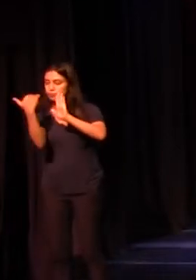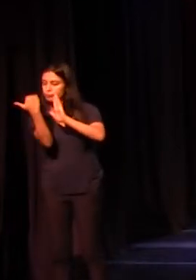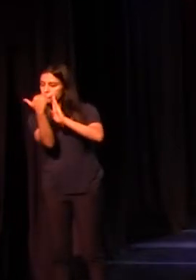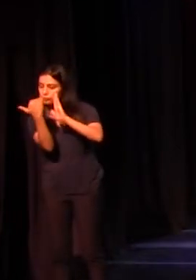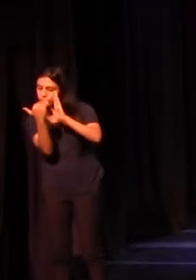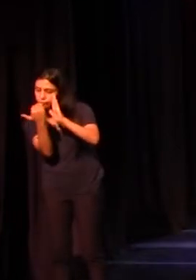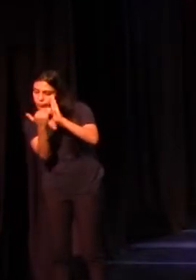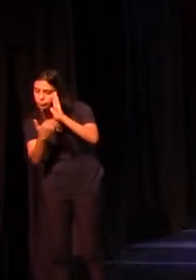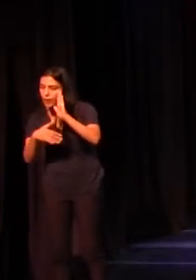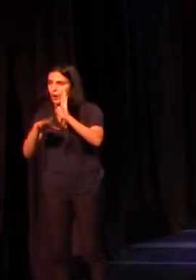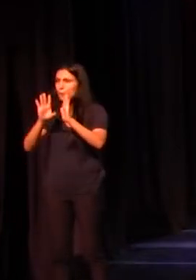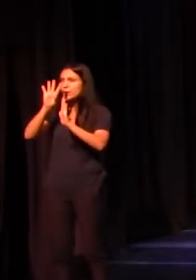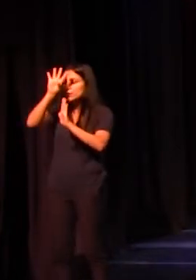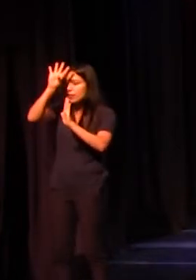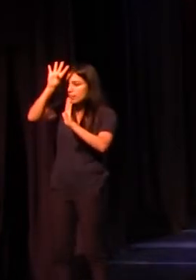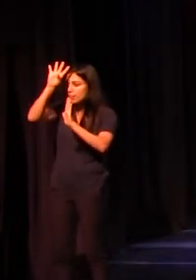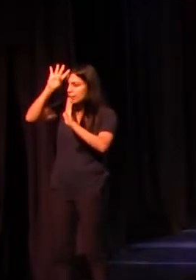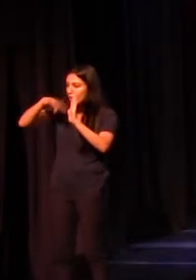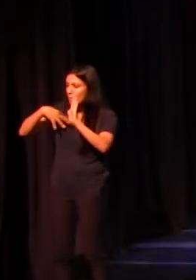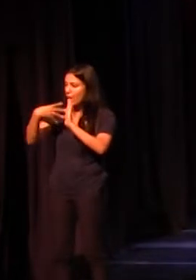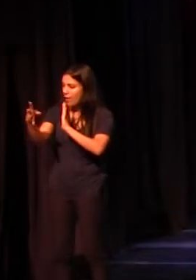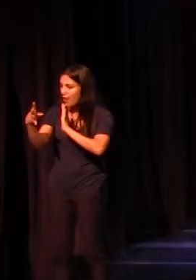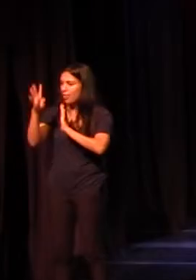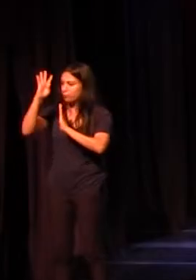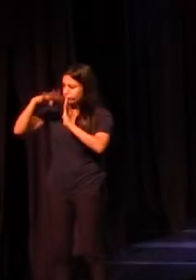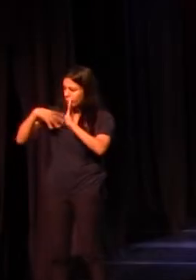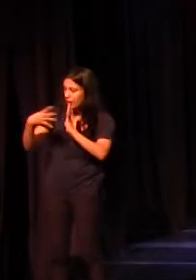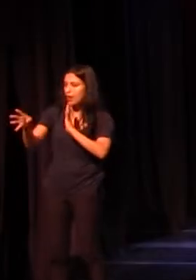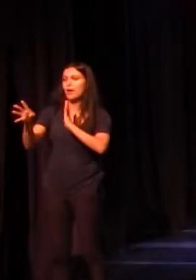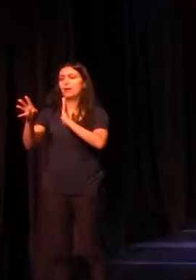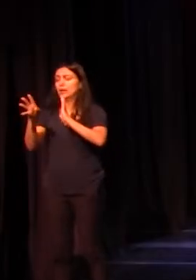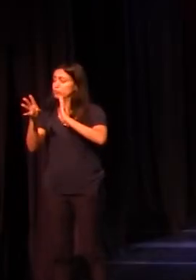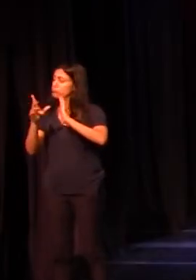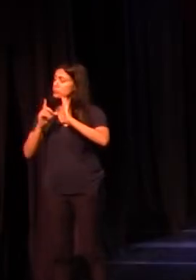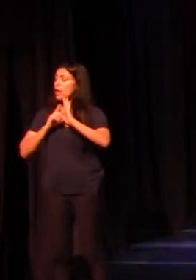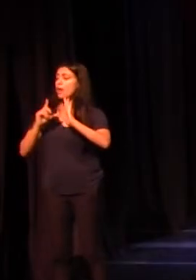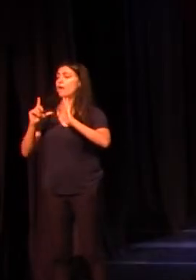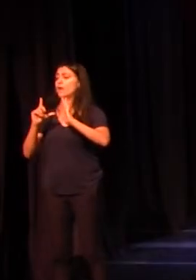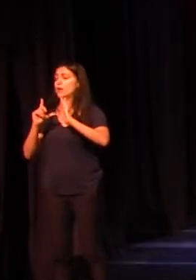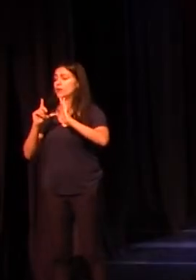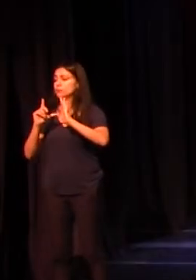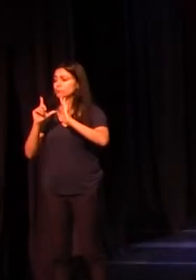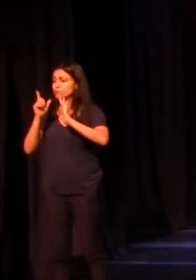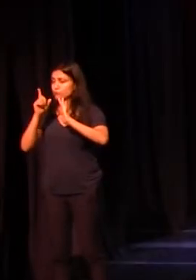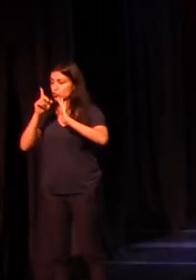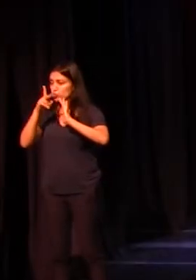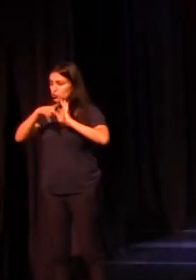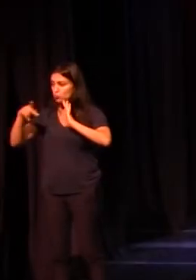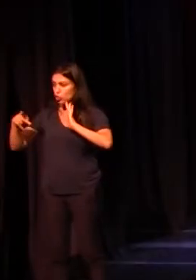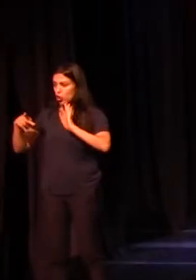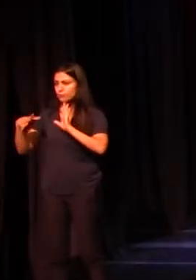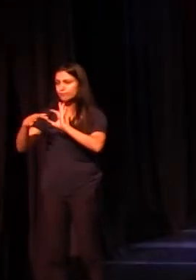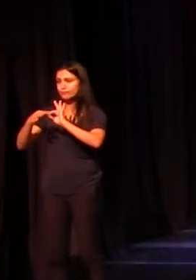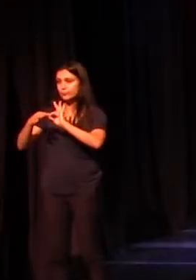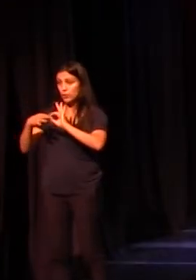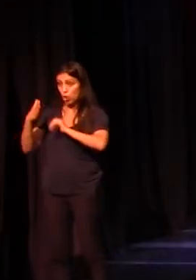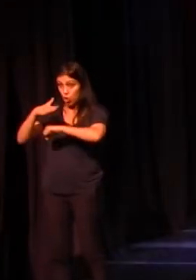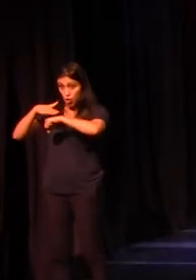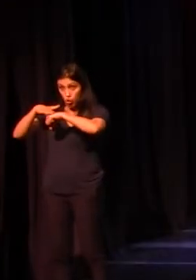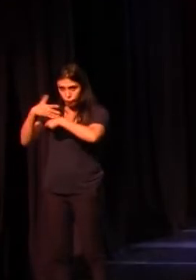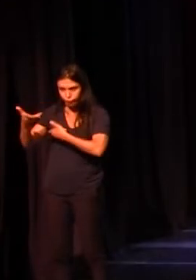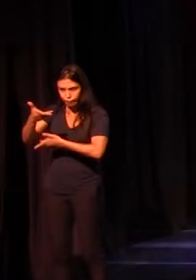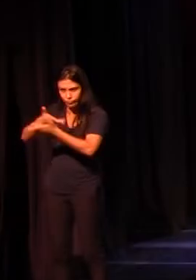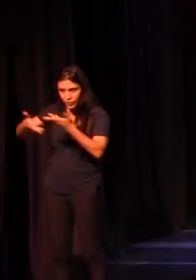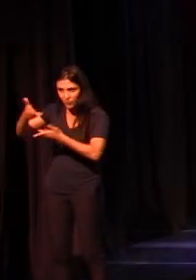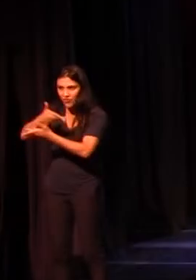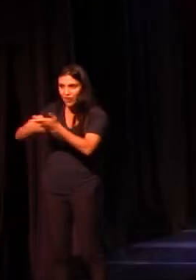a gente coloca, e a formação também vai abordar muito isso, a gente tem conversado muito com os professores que estão na formação em